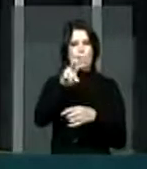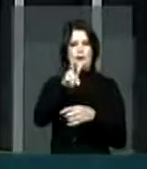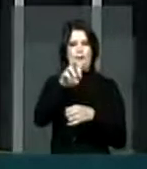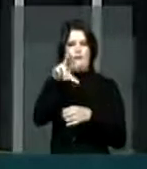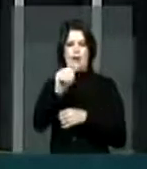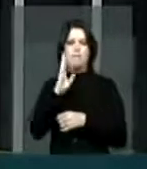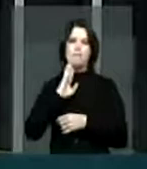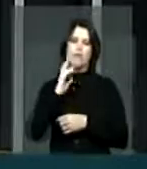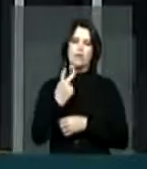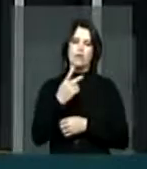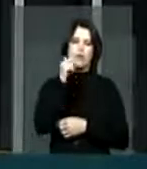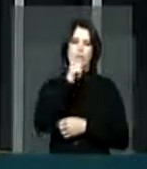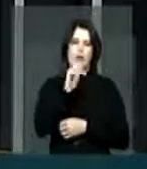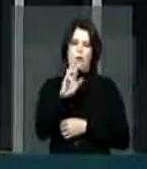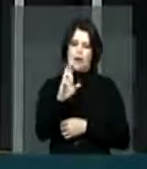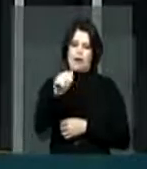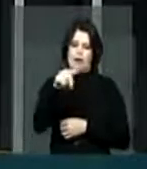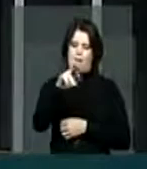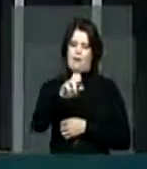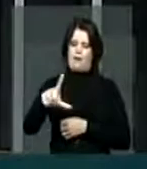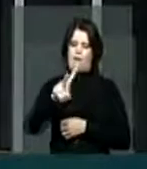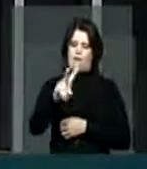de Belo Horizonte, a doutora Raquel Vasconcelos,